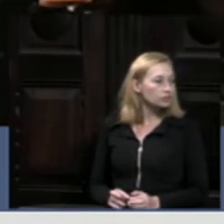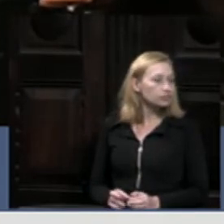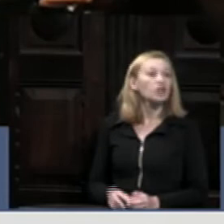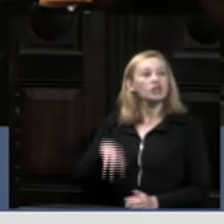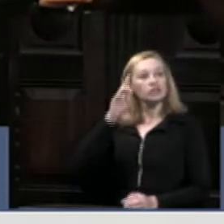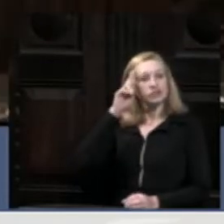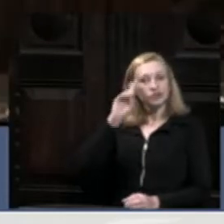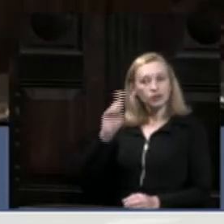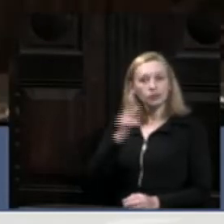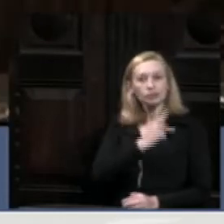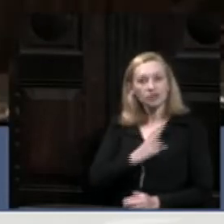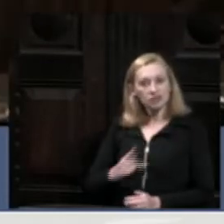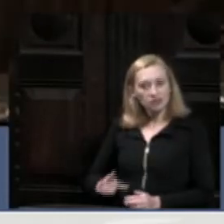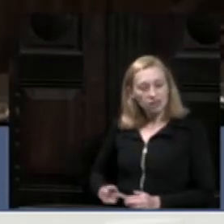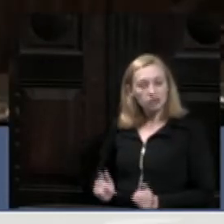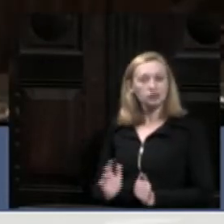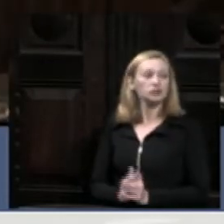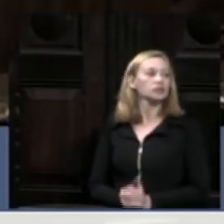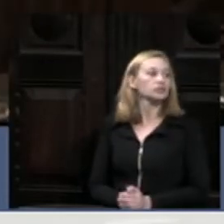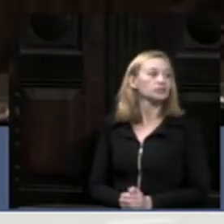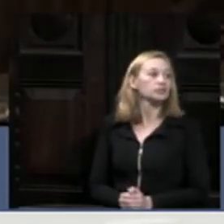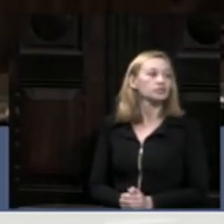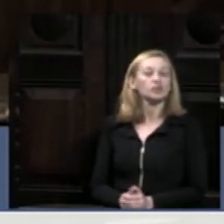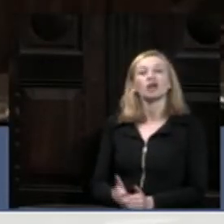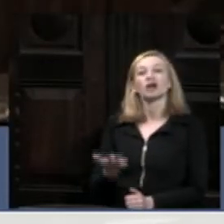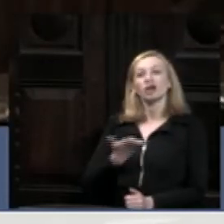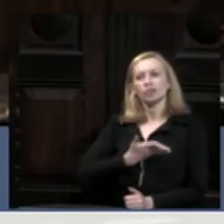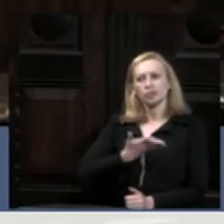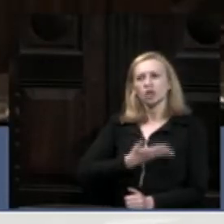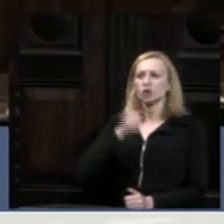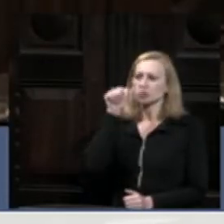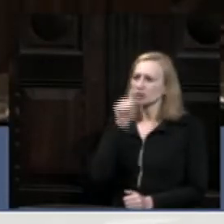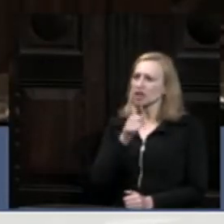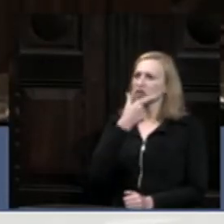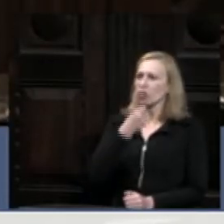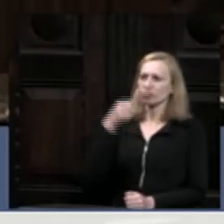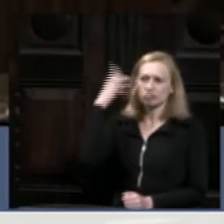Senhor presidente, senhoras e senhores